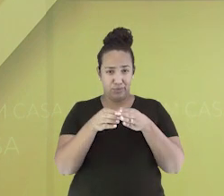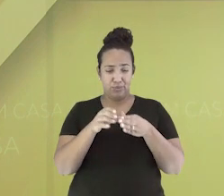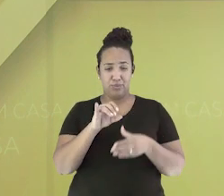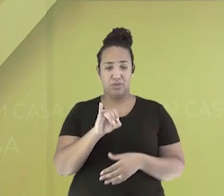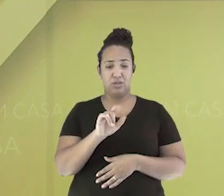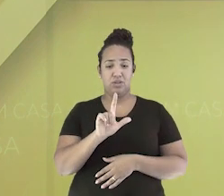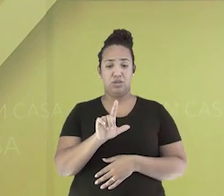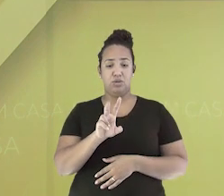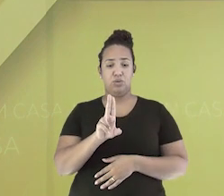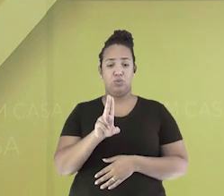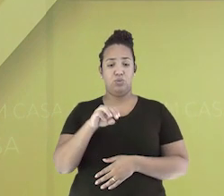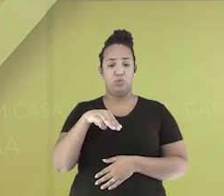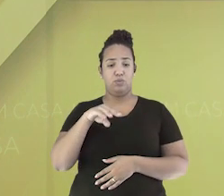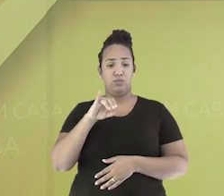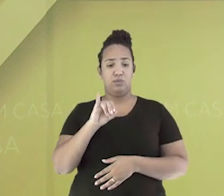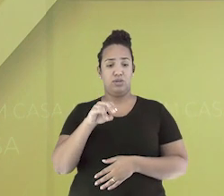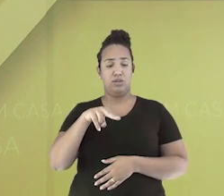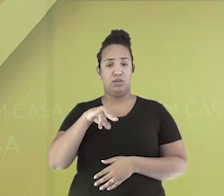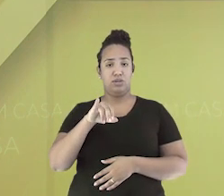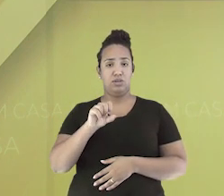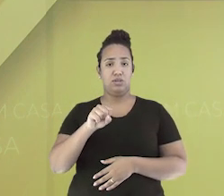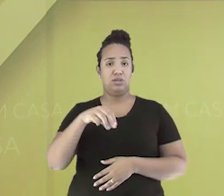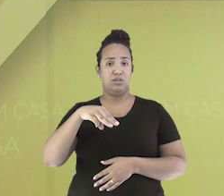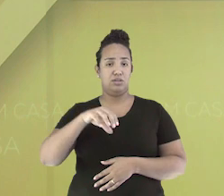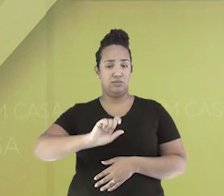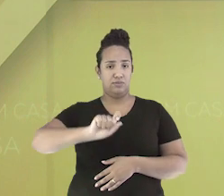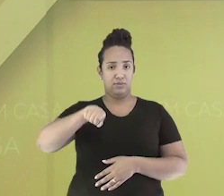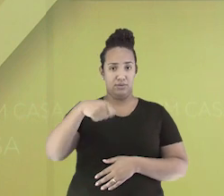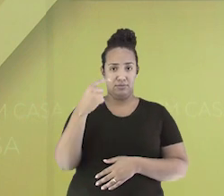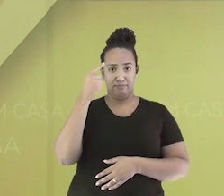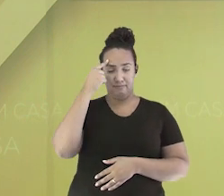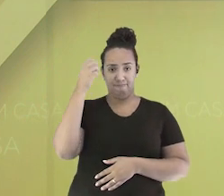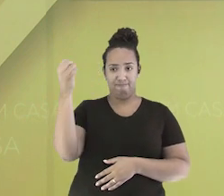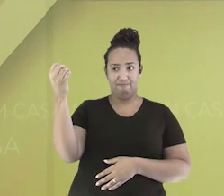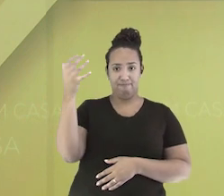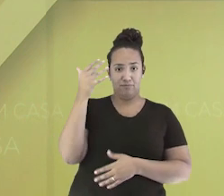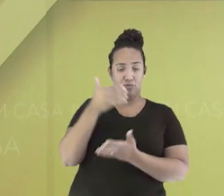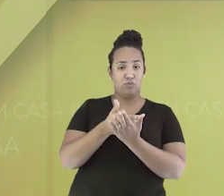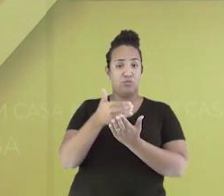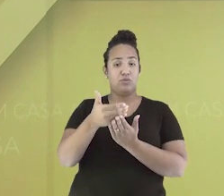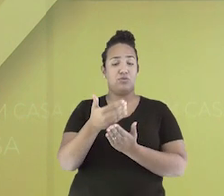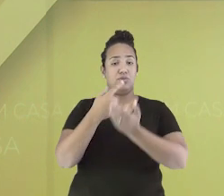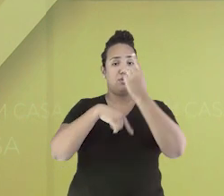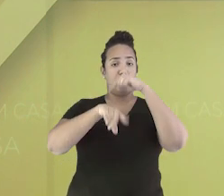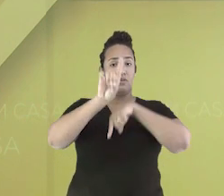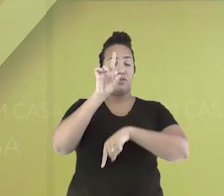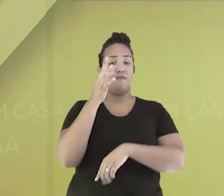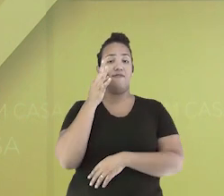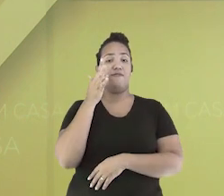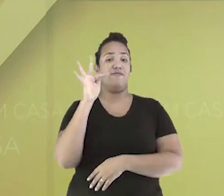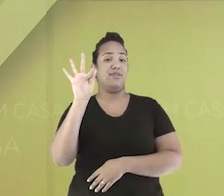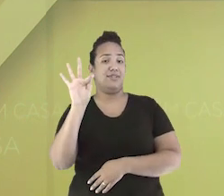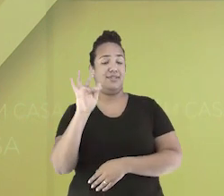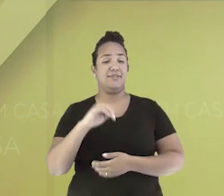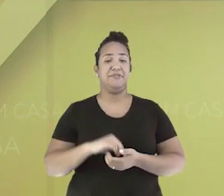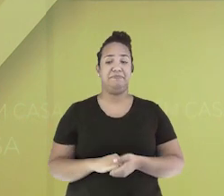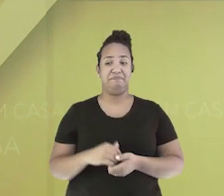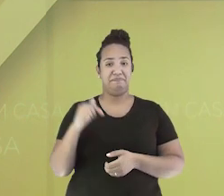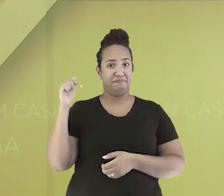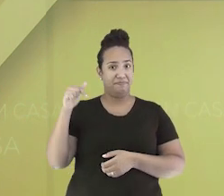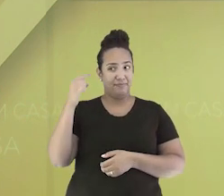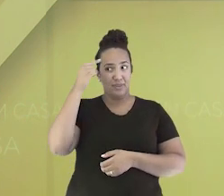Iluminismo. O auge do Iluminismo ocorreu em 1789, com a Revolução Francesa. Esse evento foi